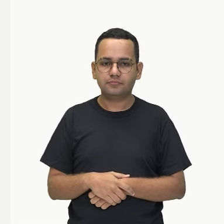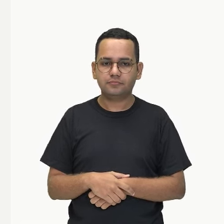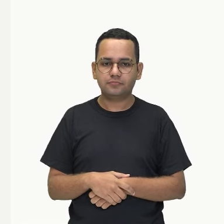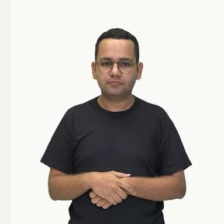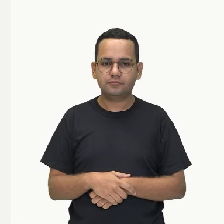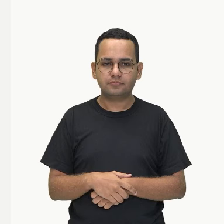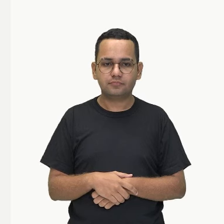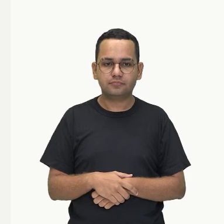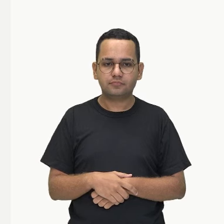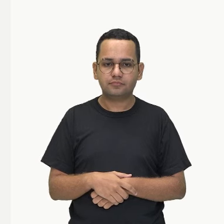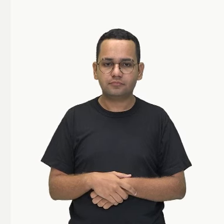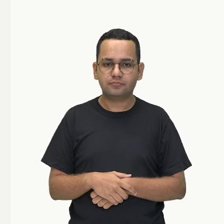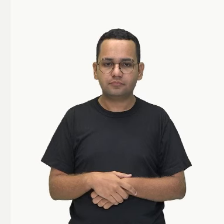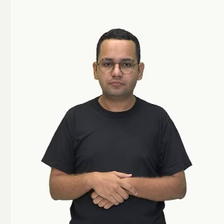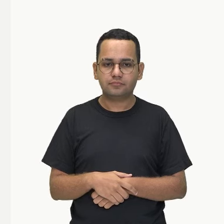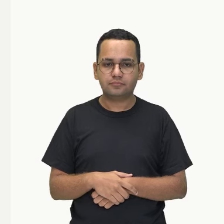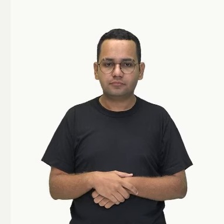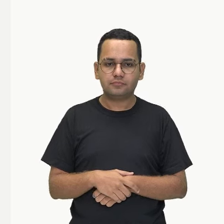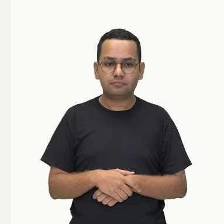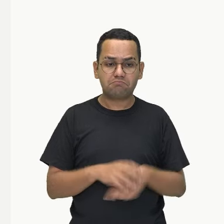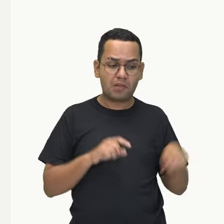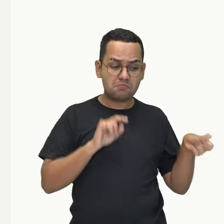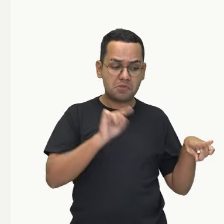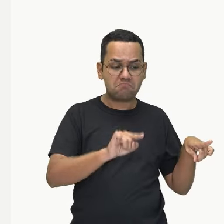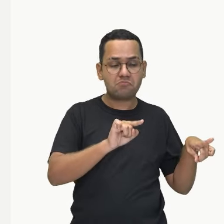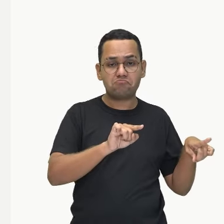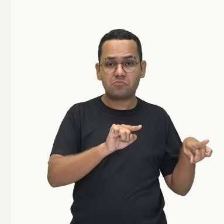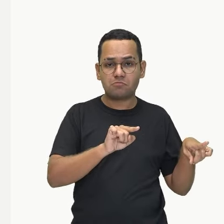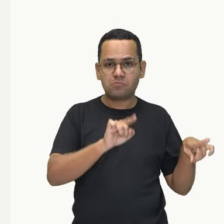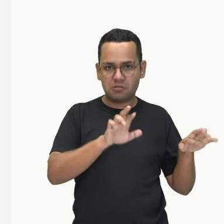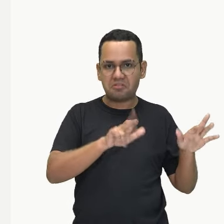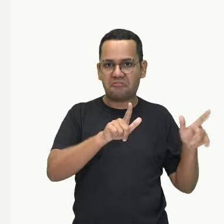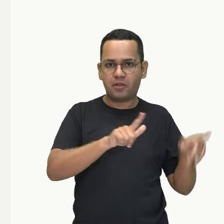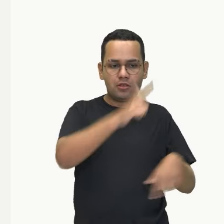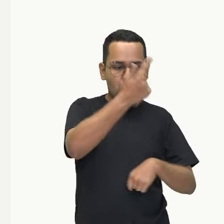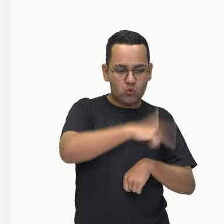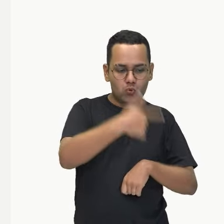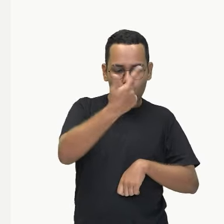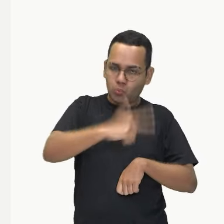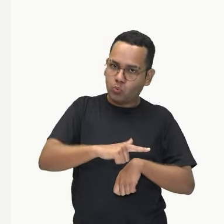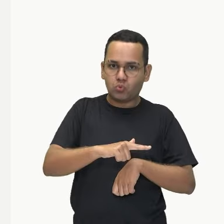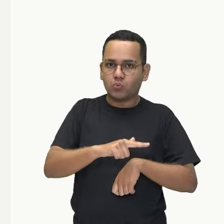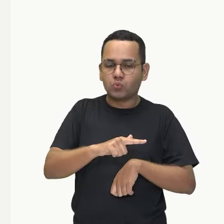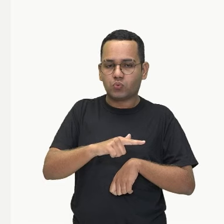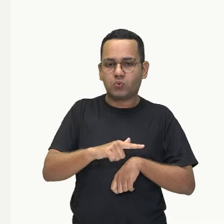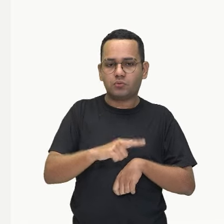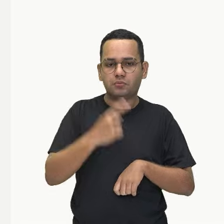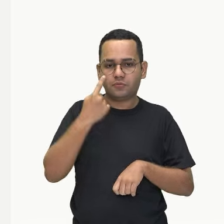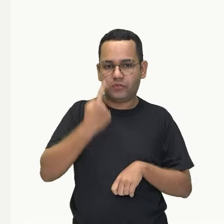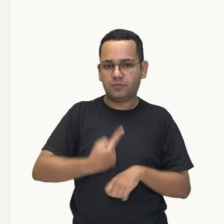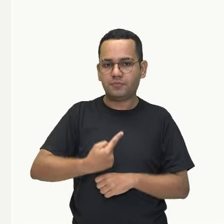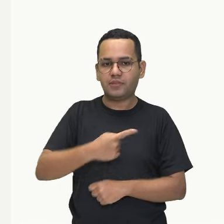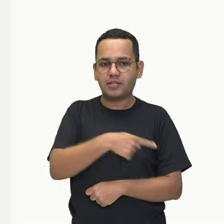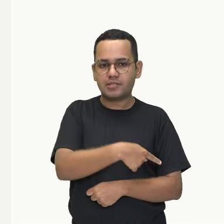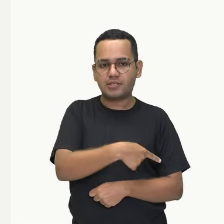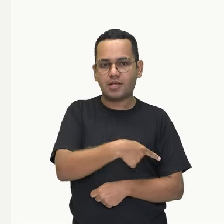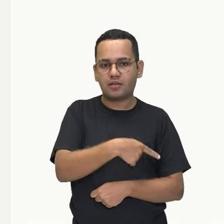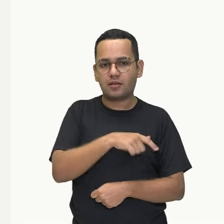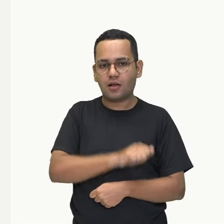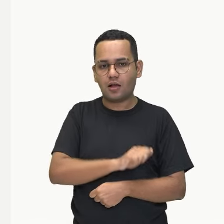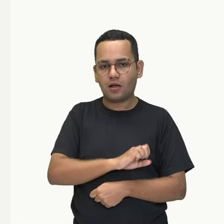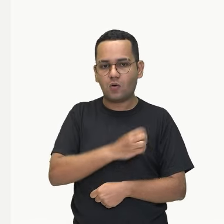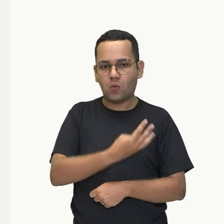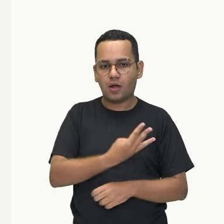Tá? Então, meus termos que não são semelhantes eu vou manter, ou seja, repetir, que é